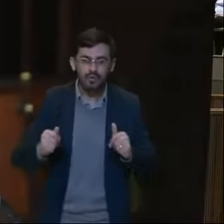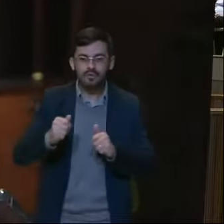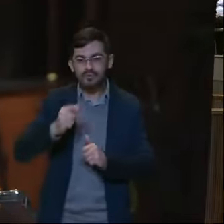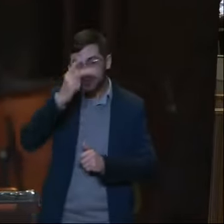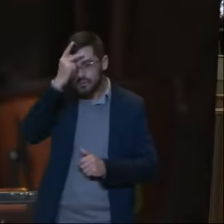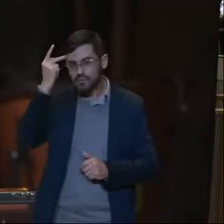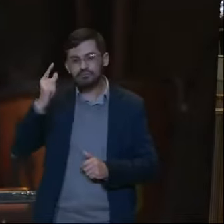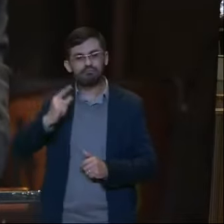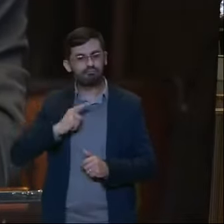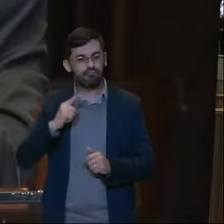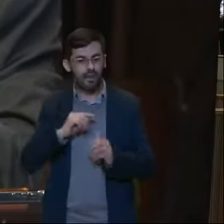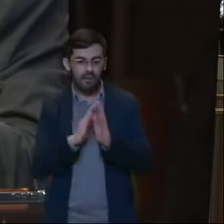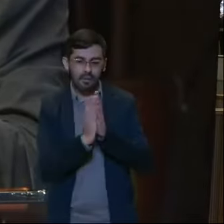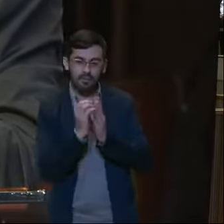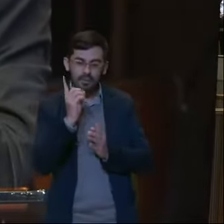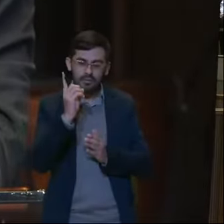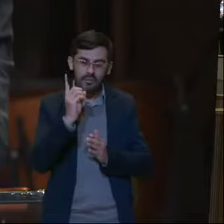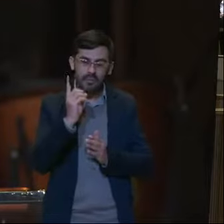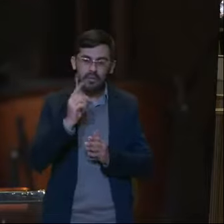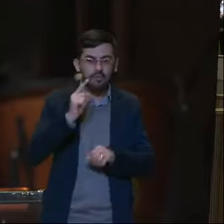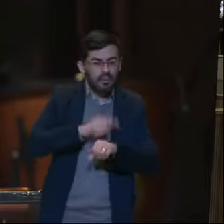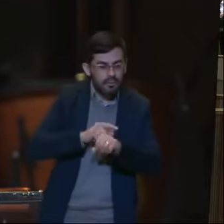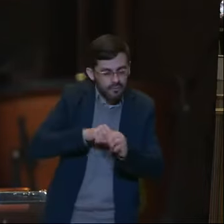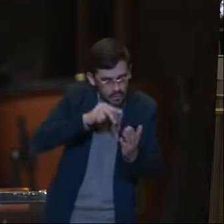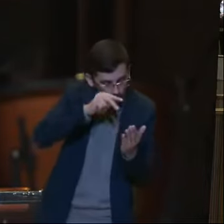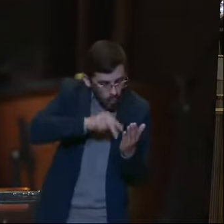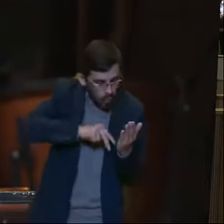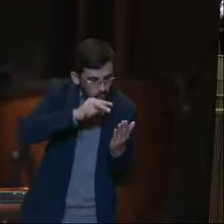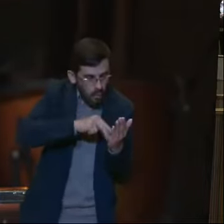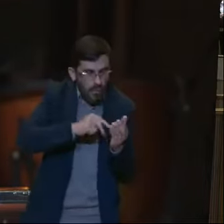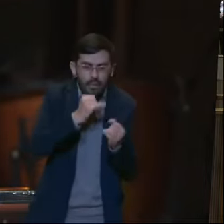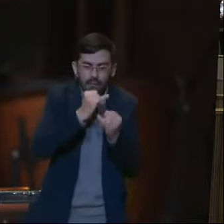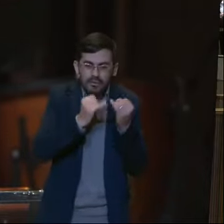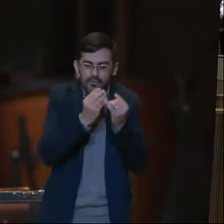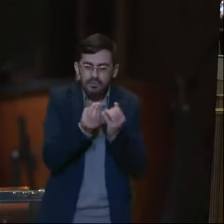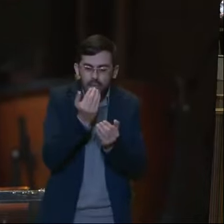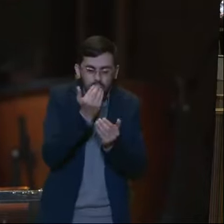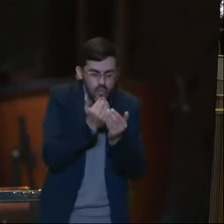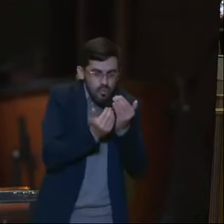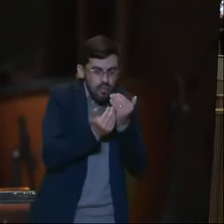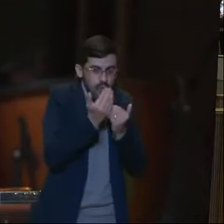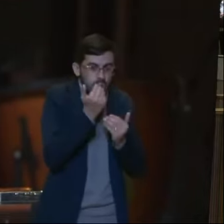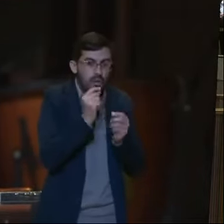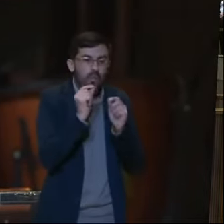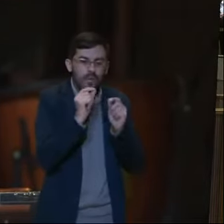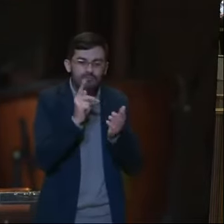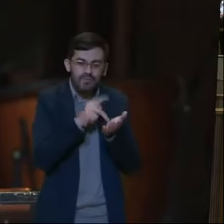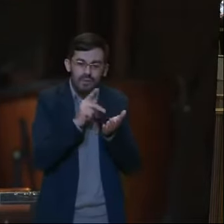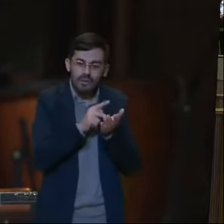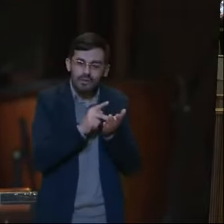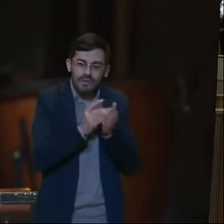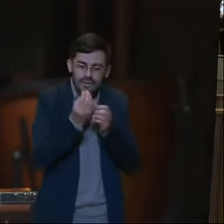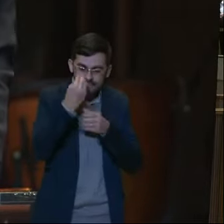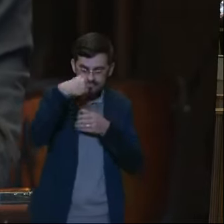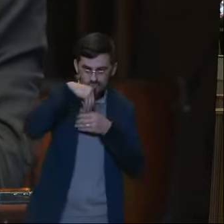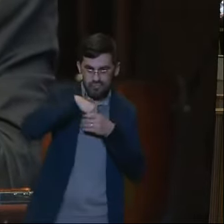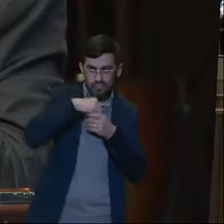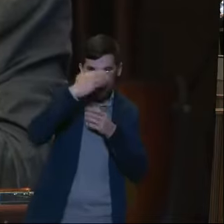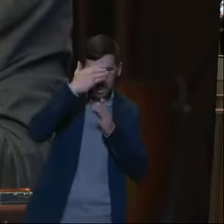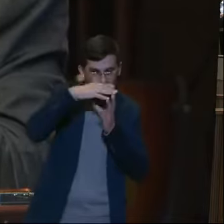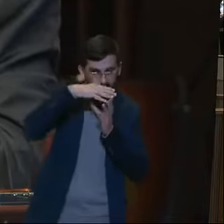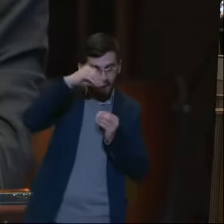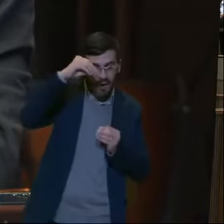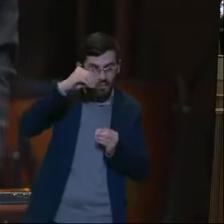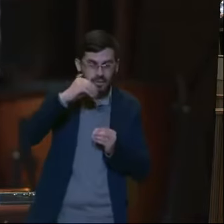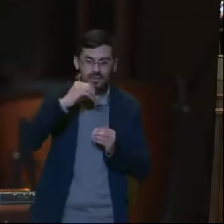nossa alma. E é quando você se alimenta desse livro, é quando você busca o alimento para a sua alma, para o seu espírito a cada